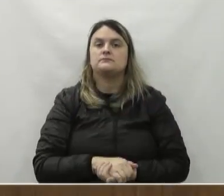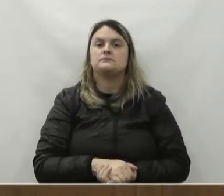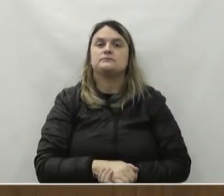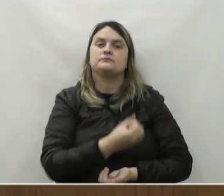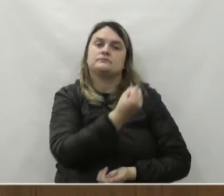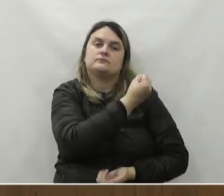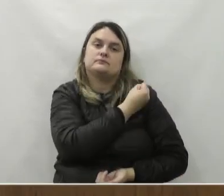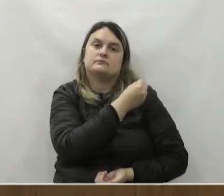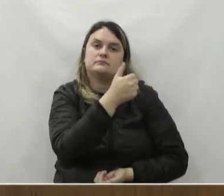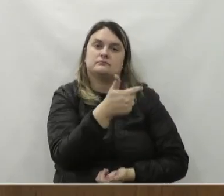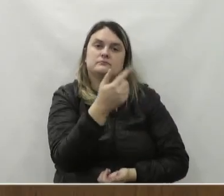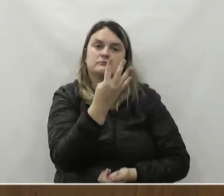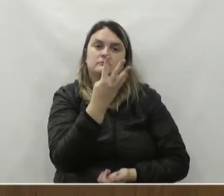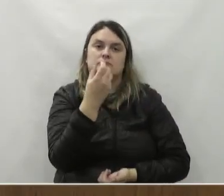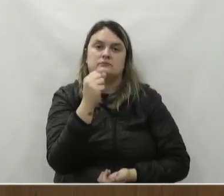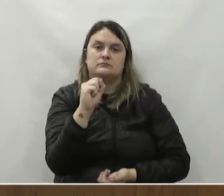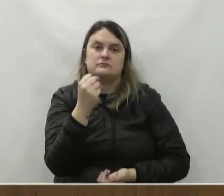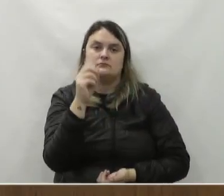indicação número